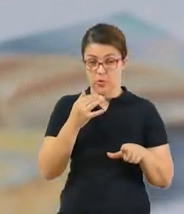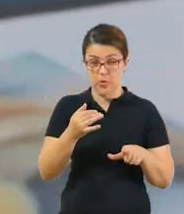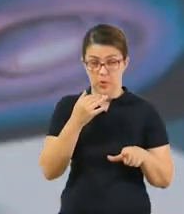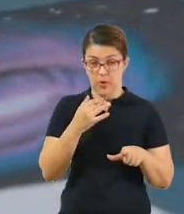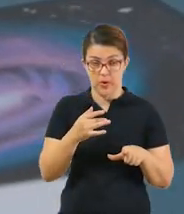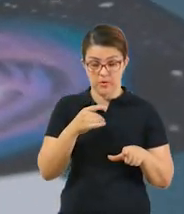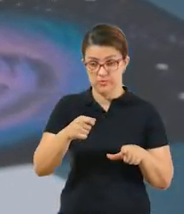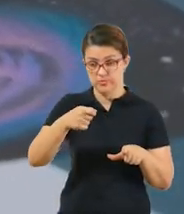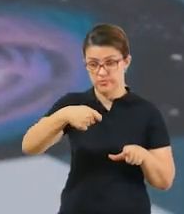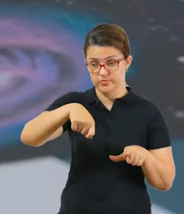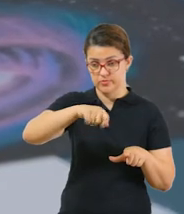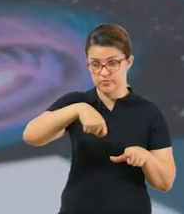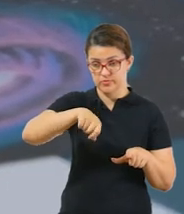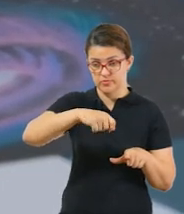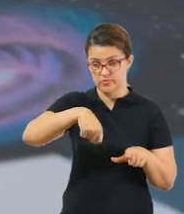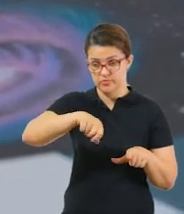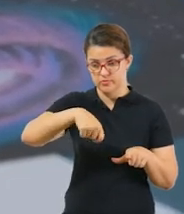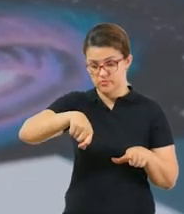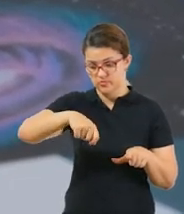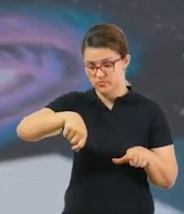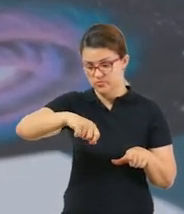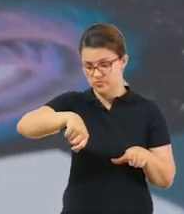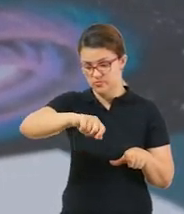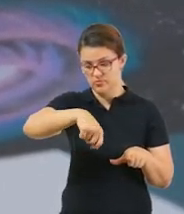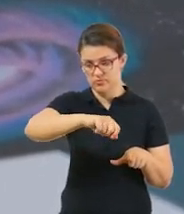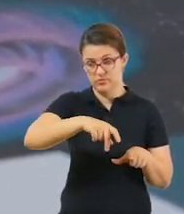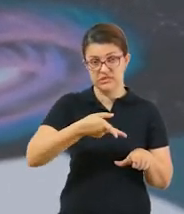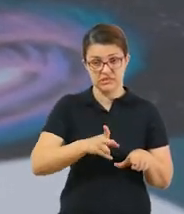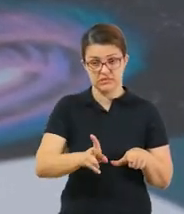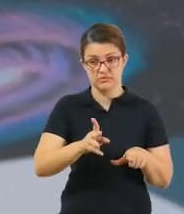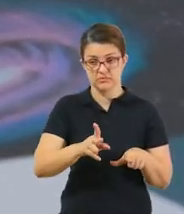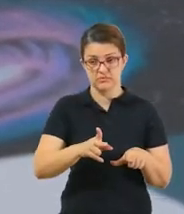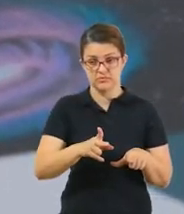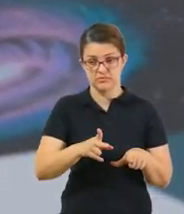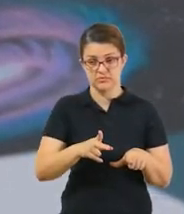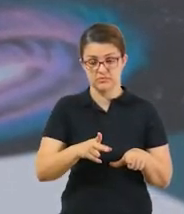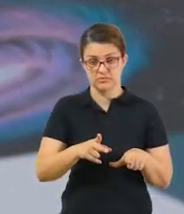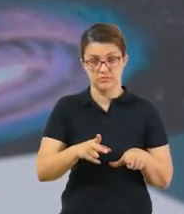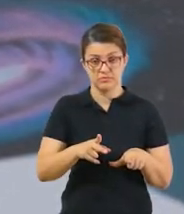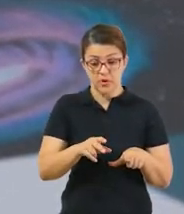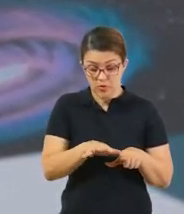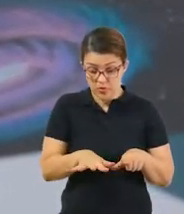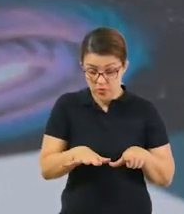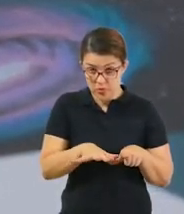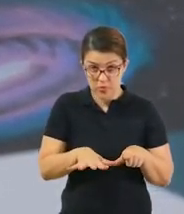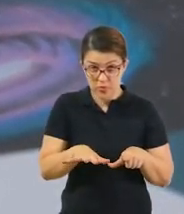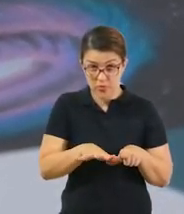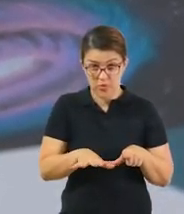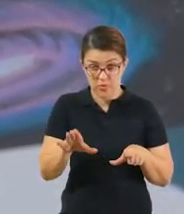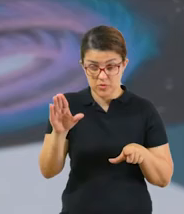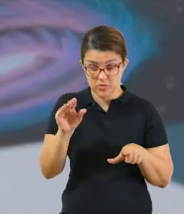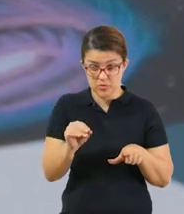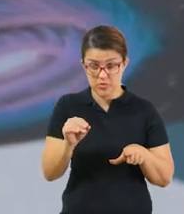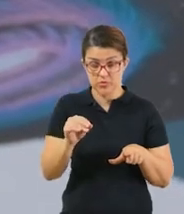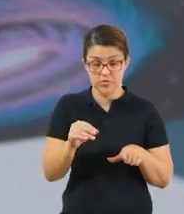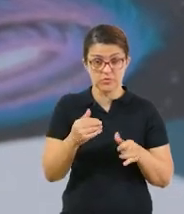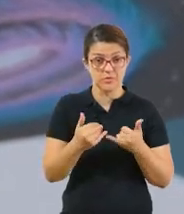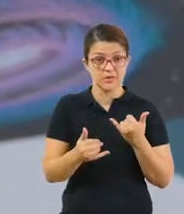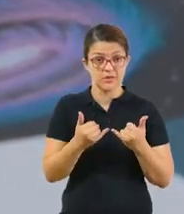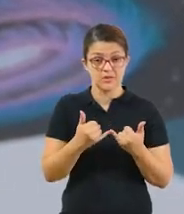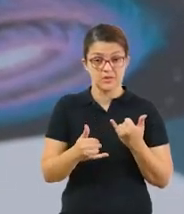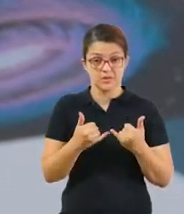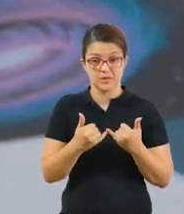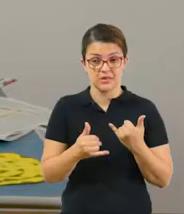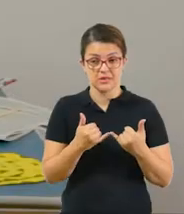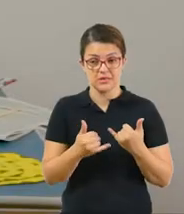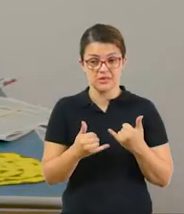cores de giz e sempre circulares e no fundo escuro porque transforma-se como